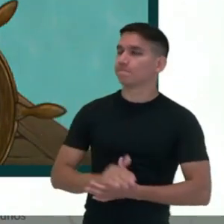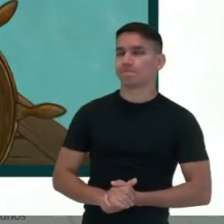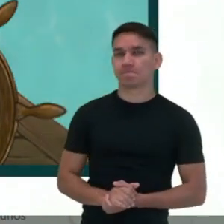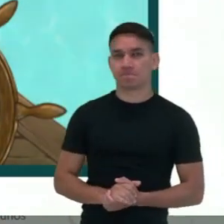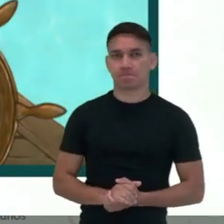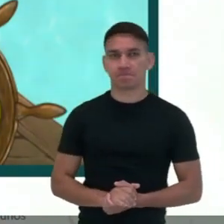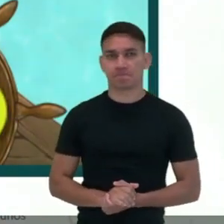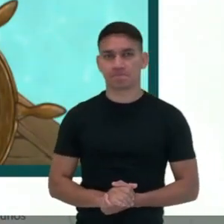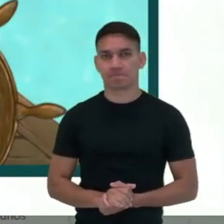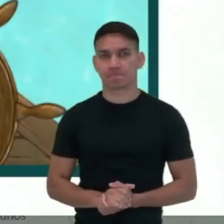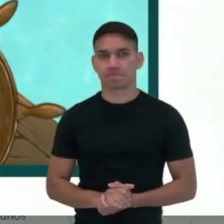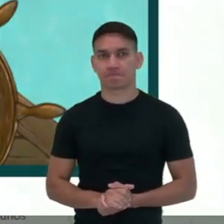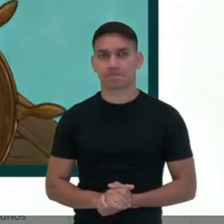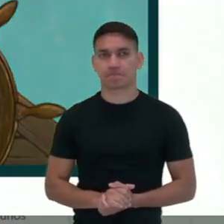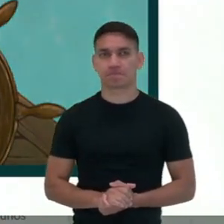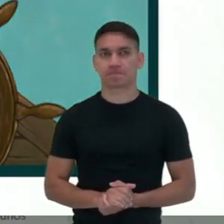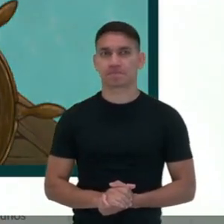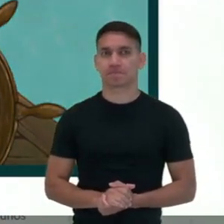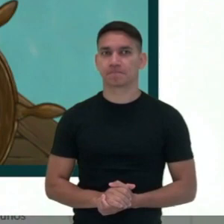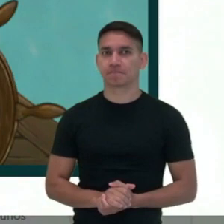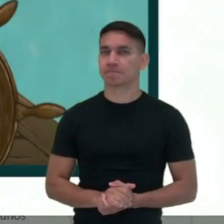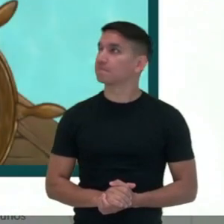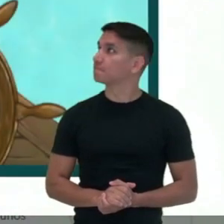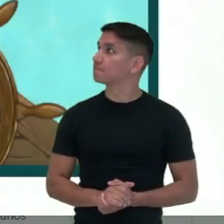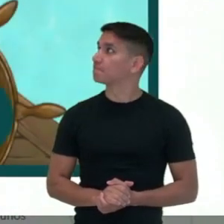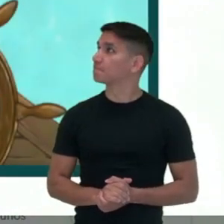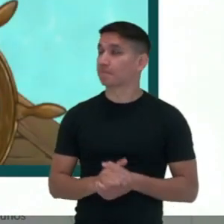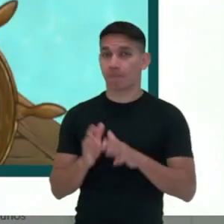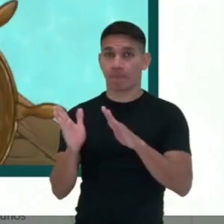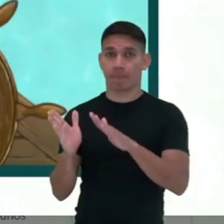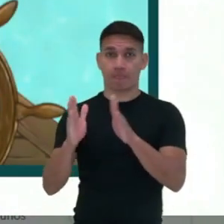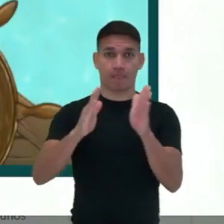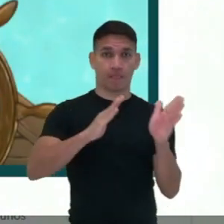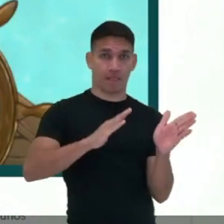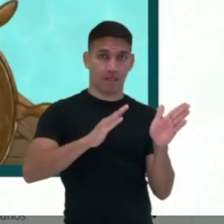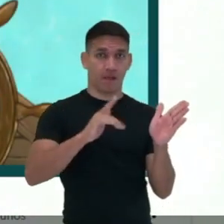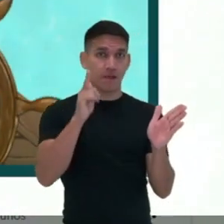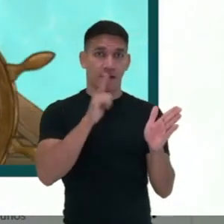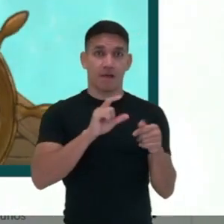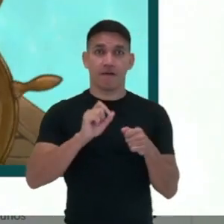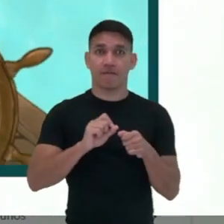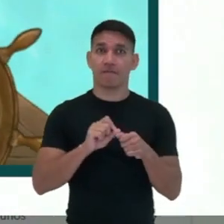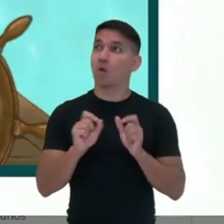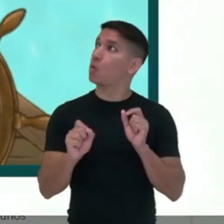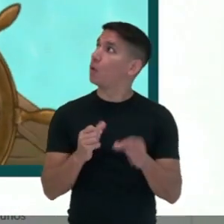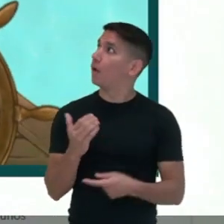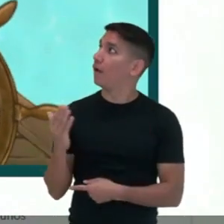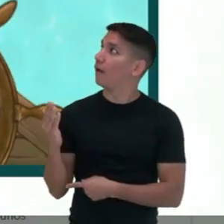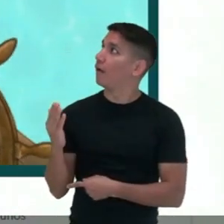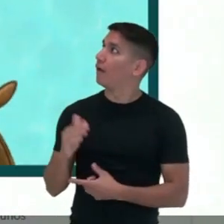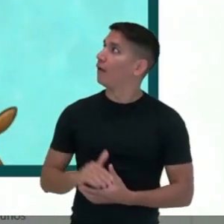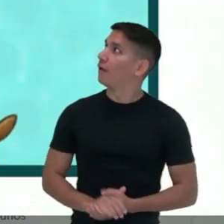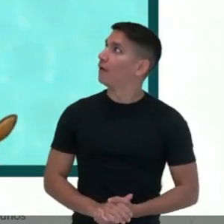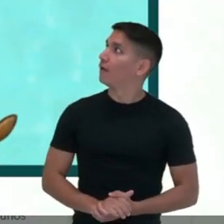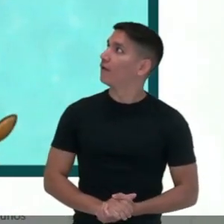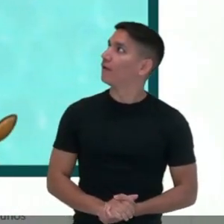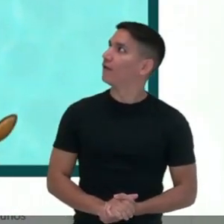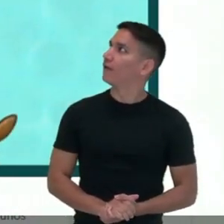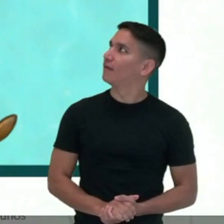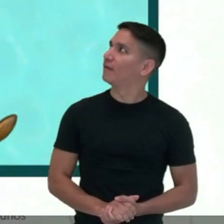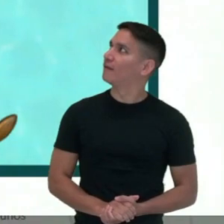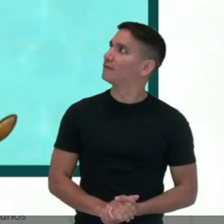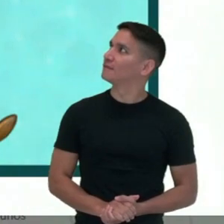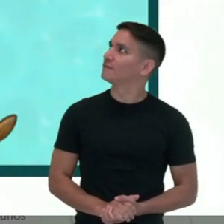90, pronto, né? Vai virar lá para a esquerda, né? E vamos ver se ele vai chegar ali na ilha. Olha lá, vamos ver.